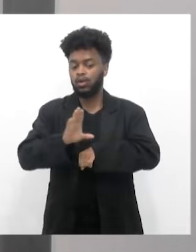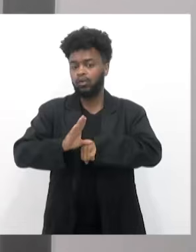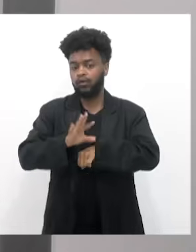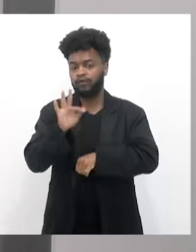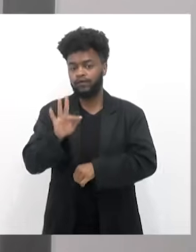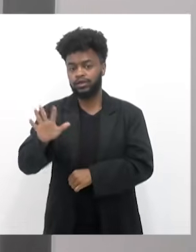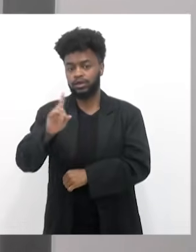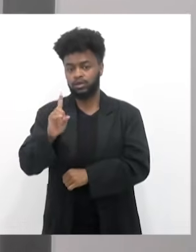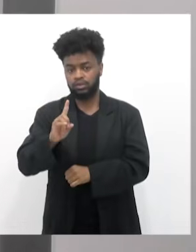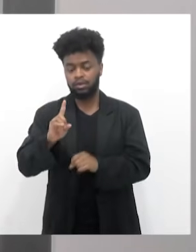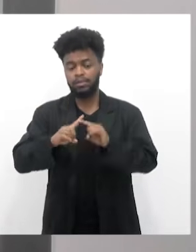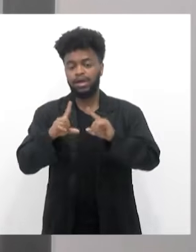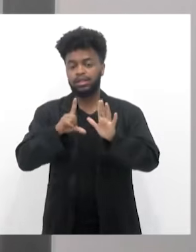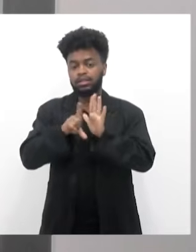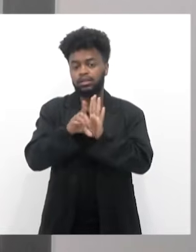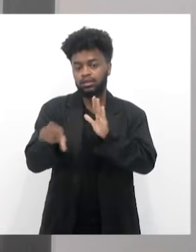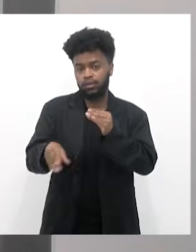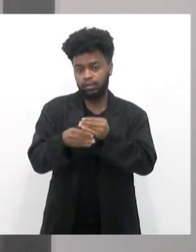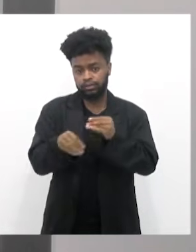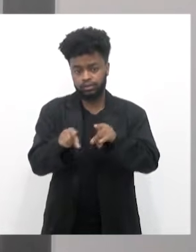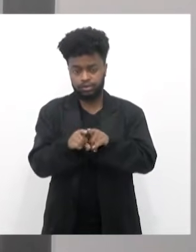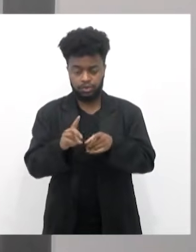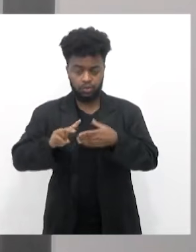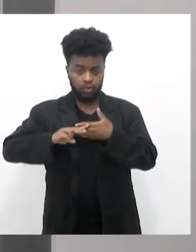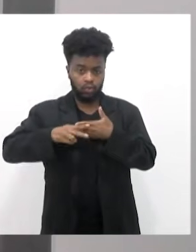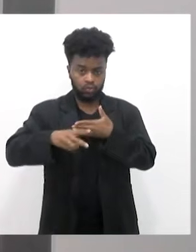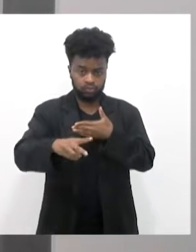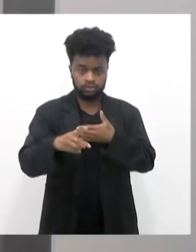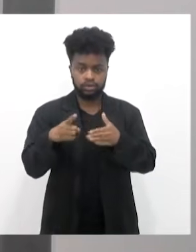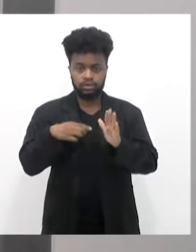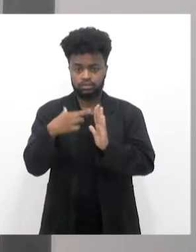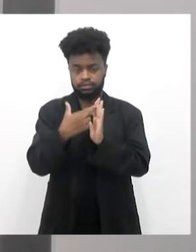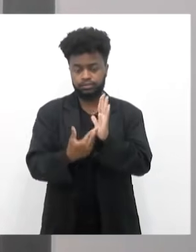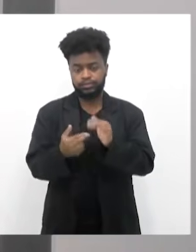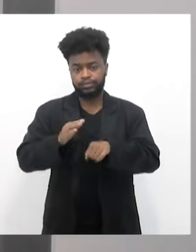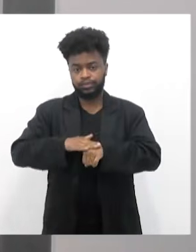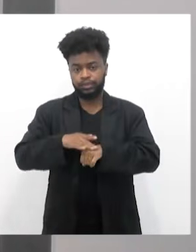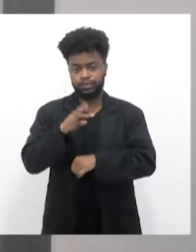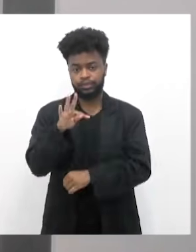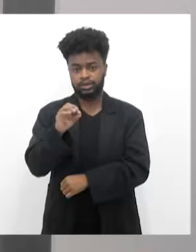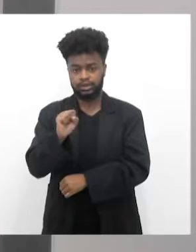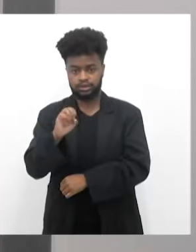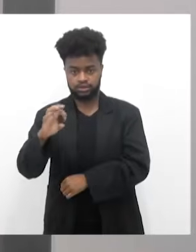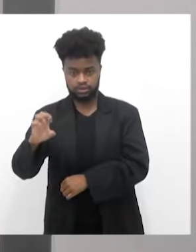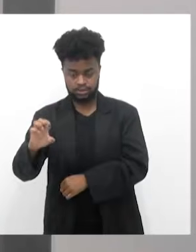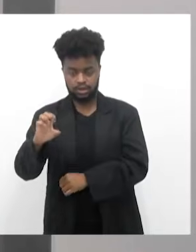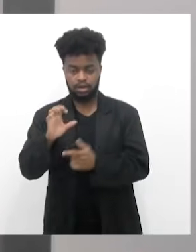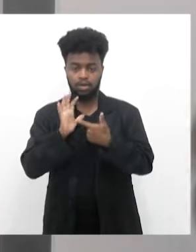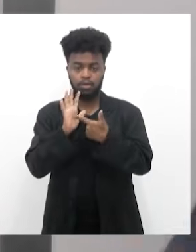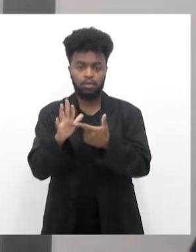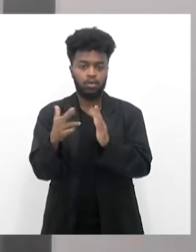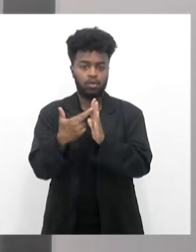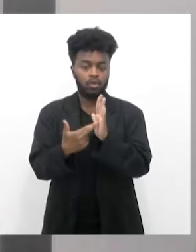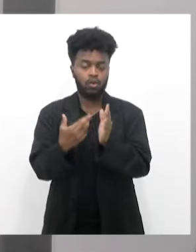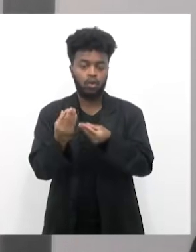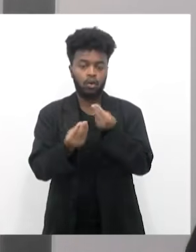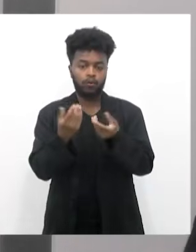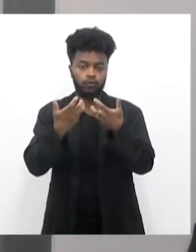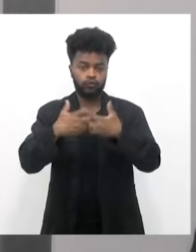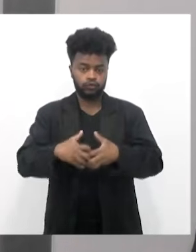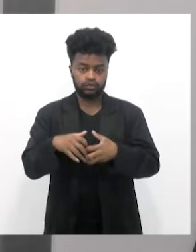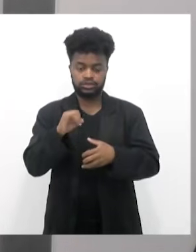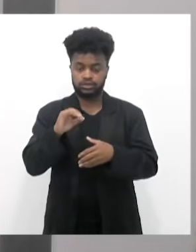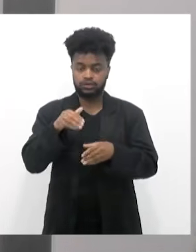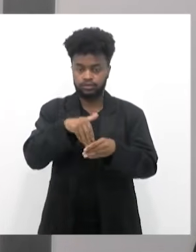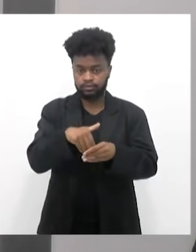quando estabelece na lei complementar e, por consequência, nas regras do próprio TSE, que regula, nesse caso, no caso da eleição